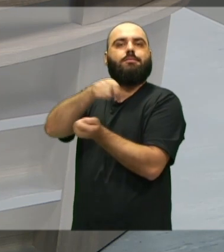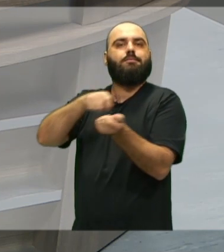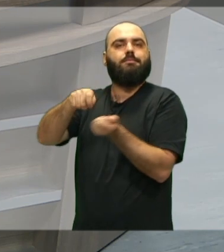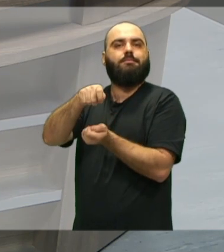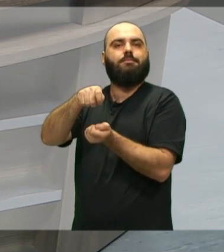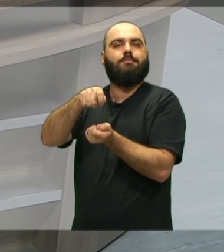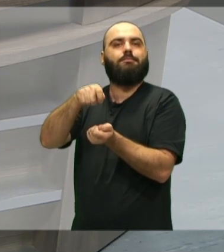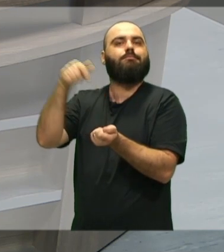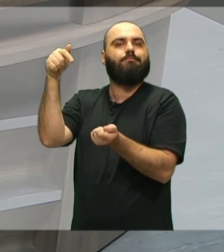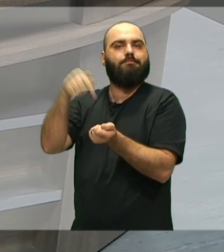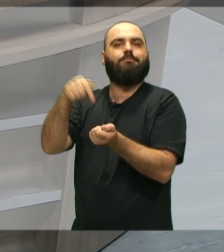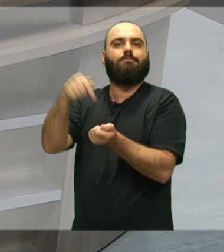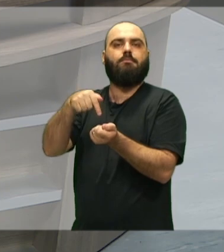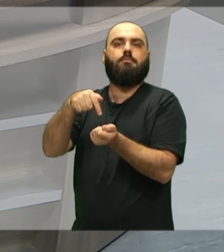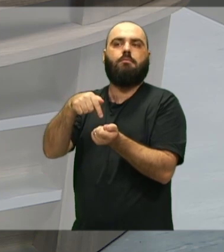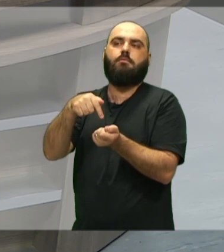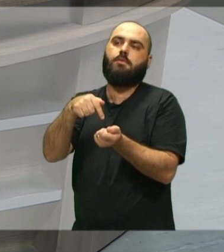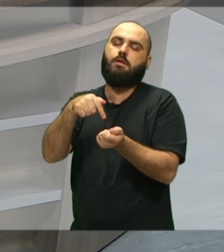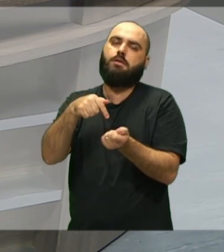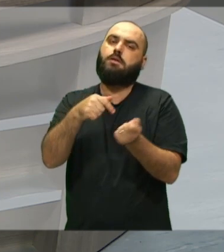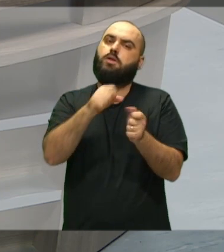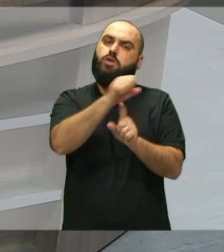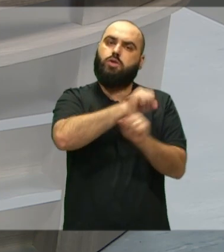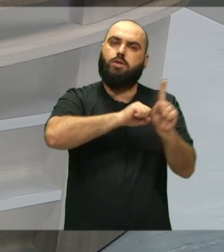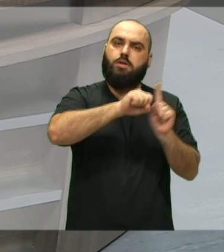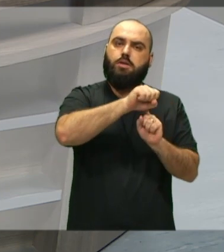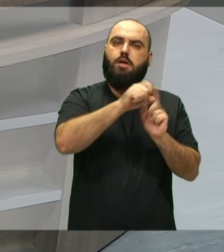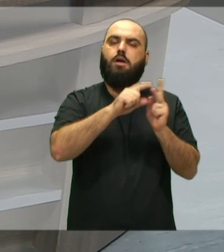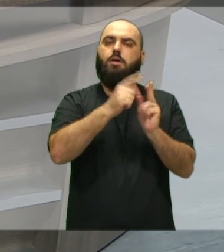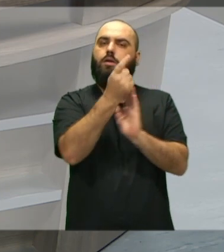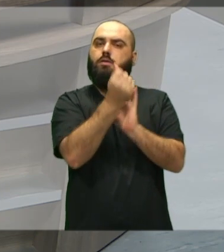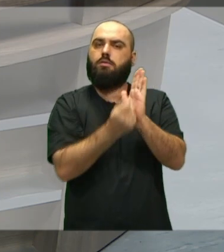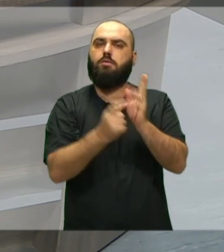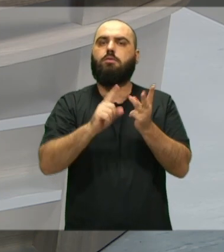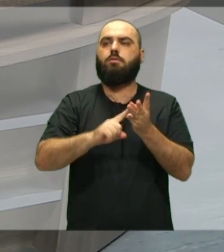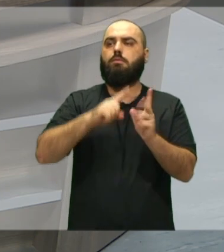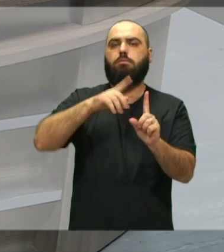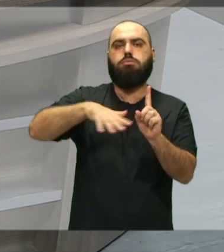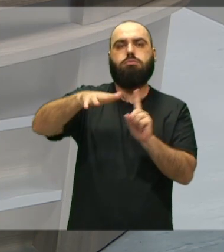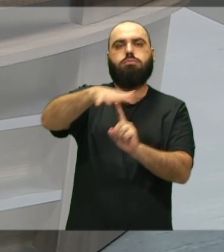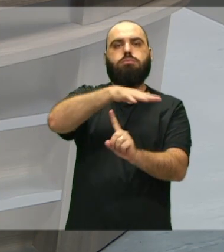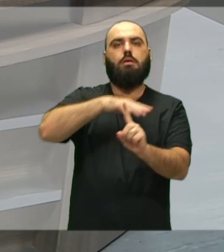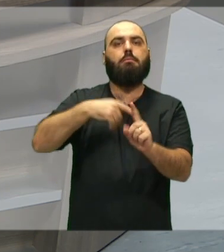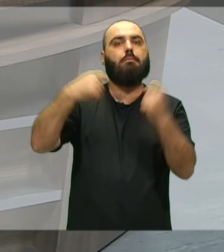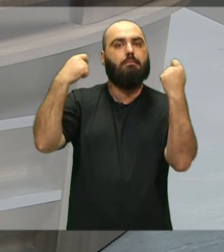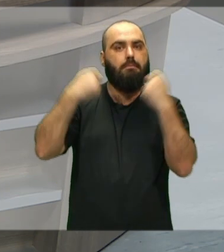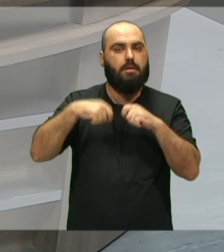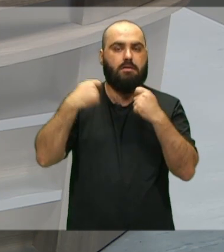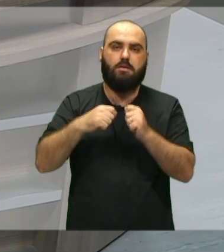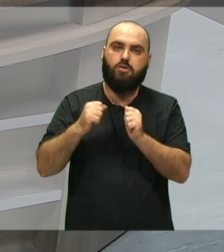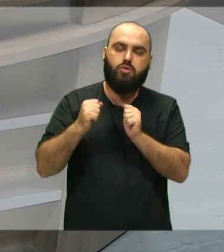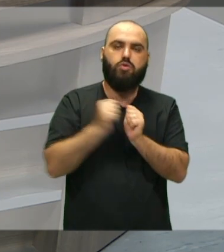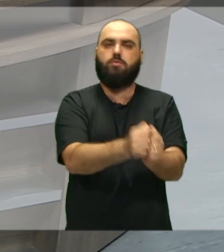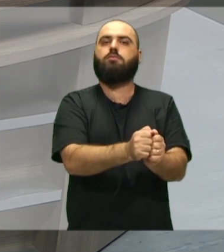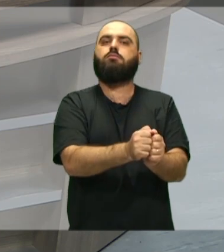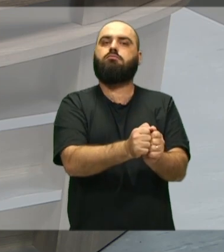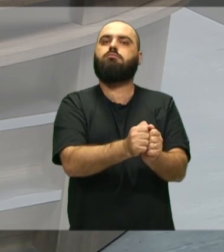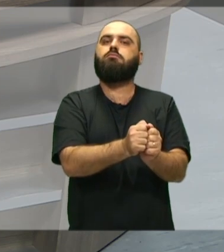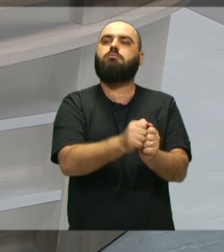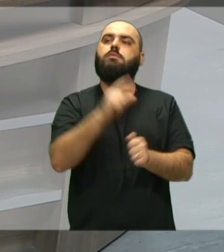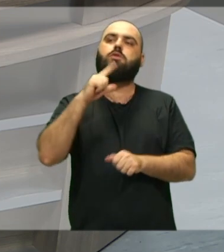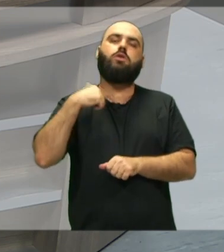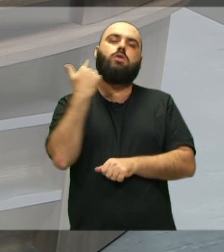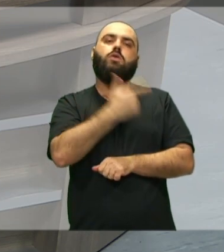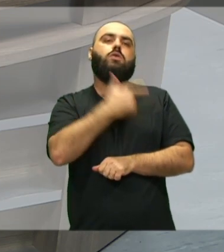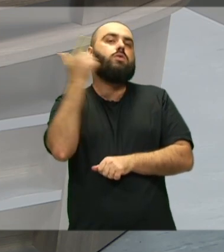tem seu viés econômico, social e também do meio ambiente, tem que estar junto para a gente poder comprar, né, poder